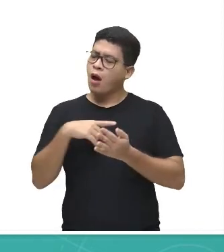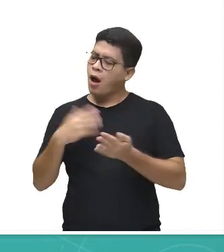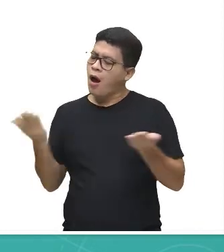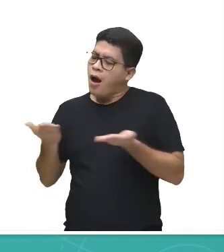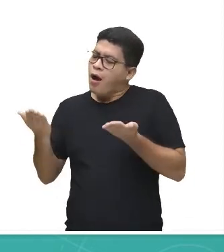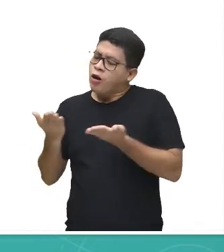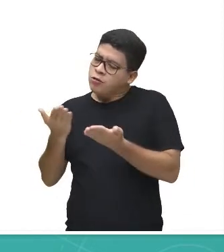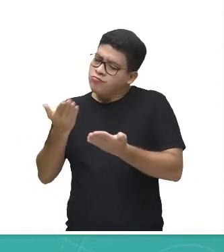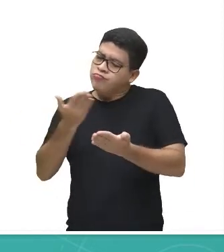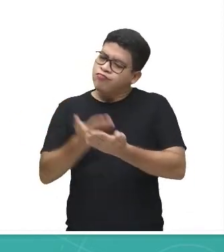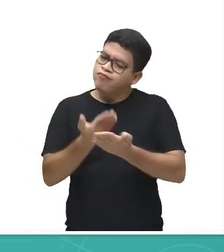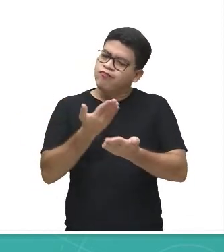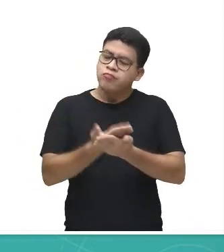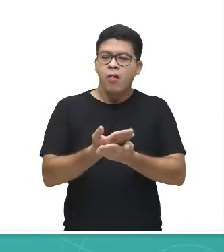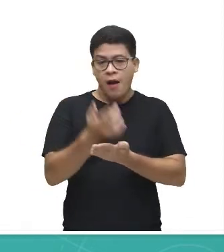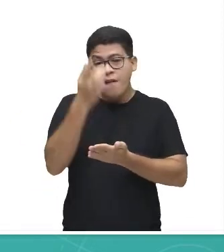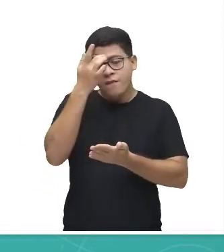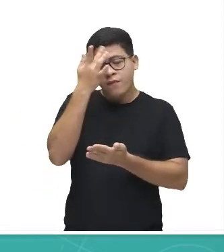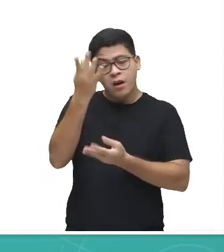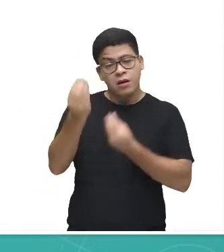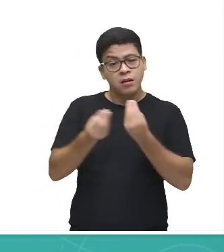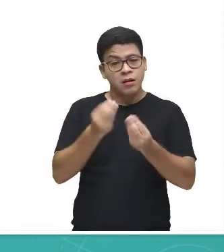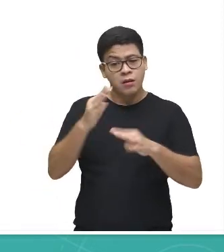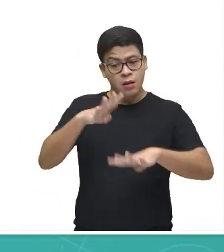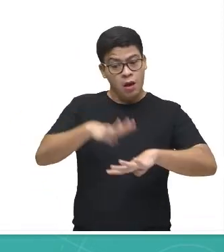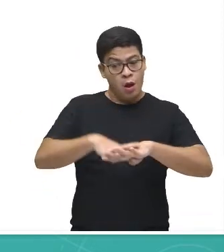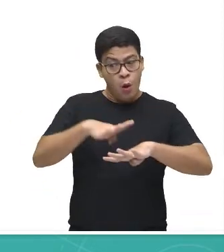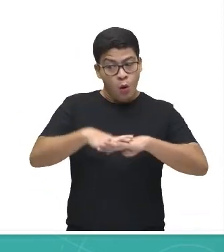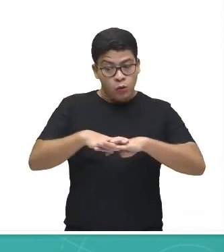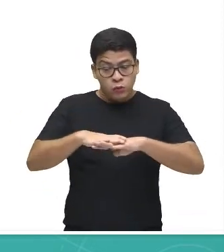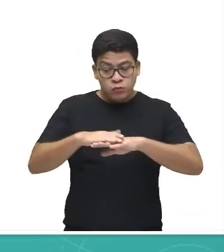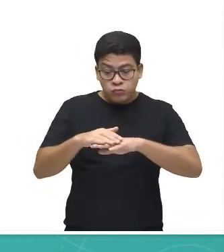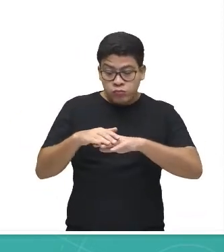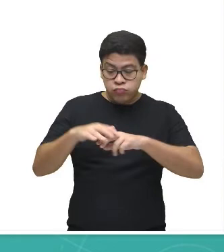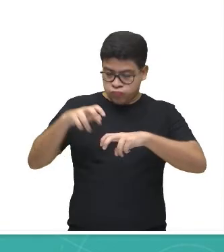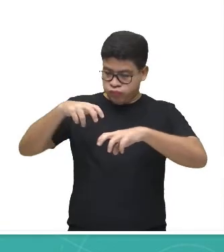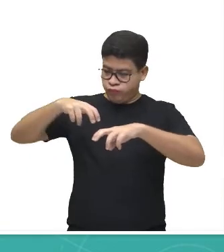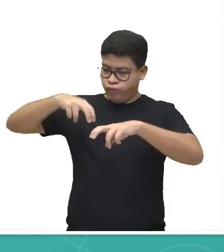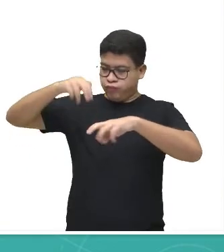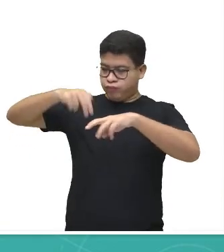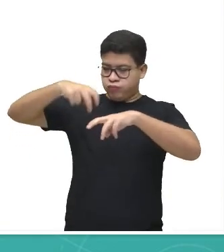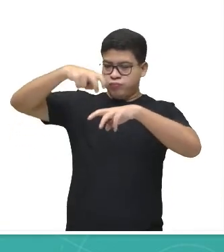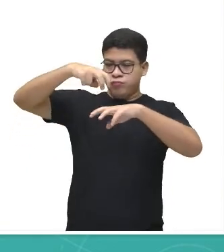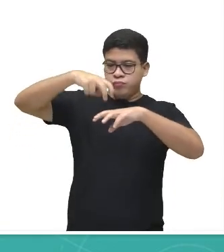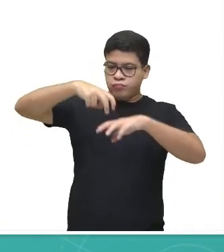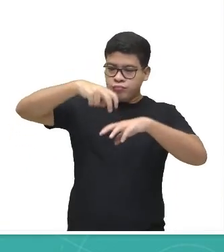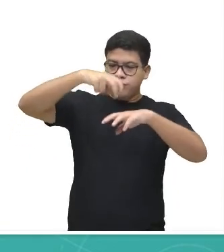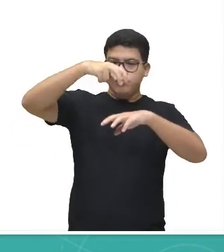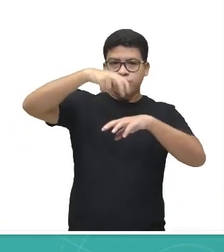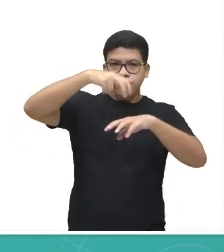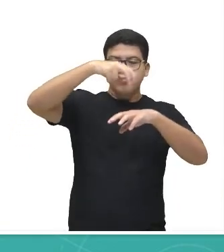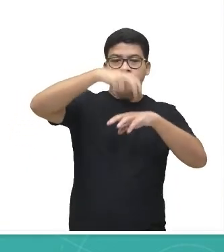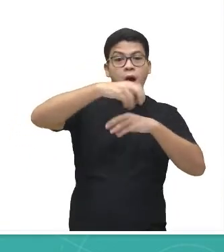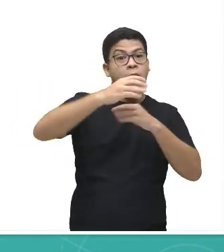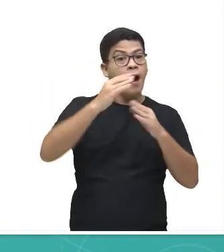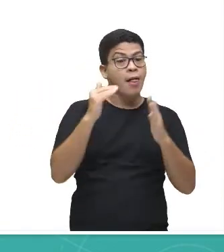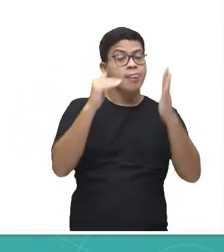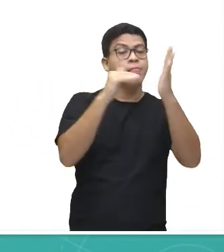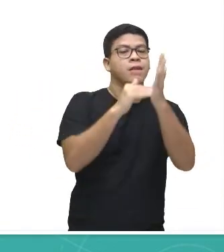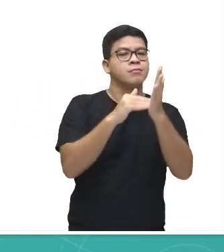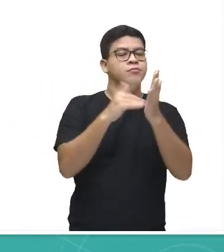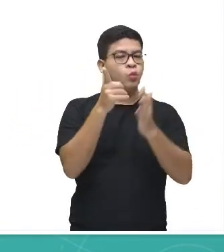tá? Porque é bem fácil, a matemática ela é um degrau, você vai subindo degrau por degrau até alcançar o